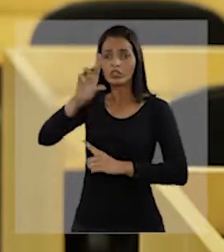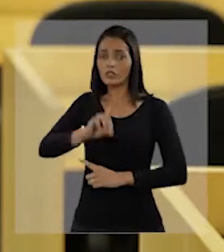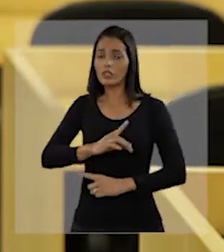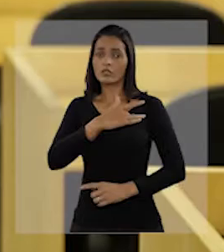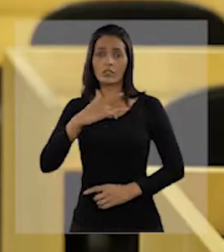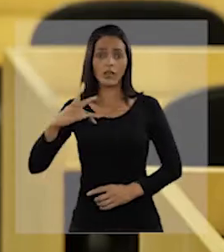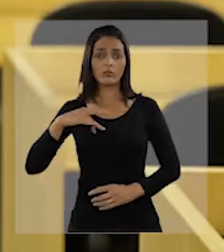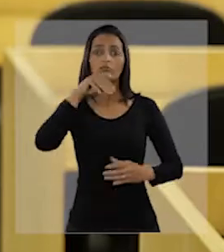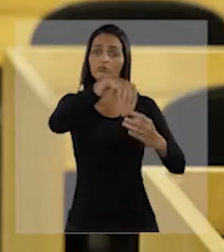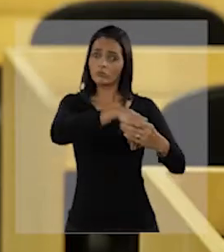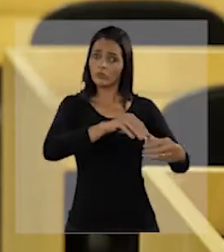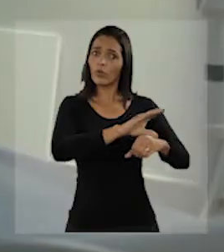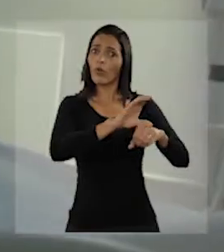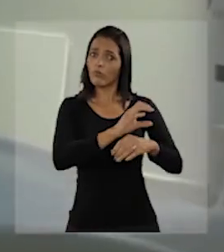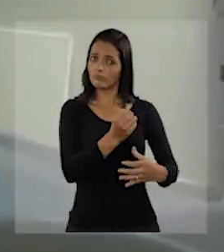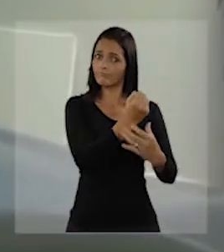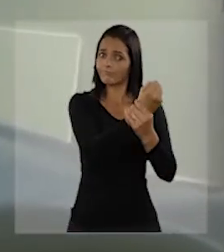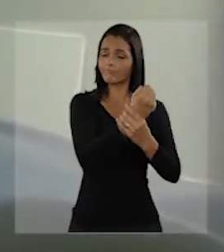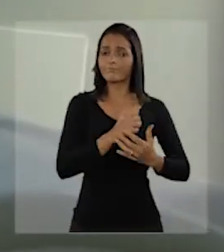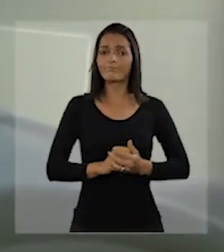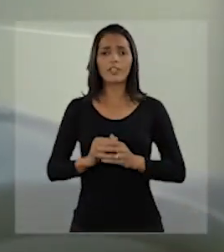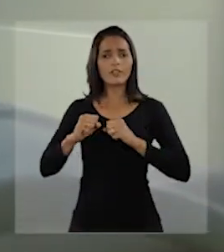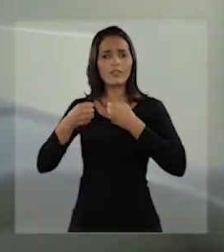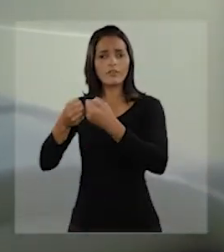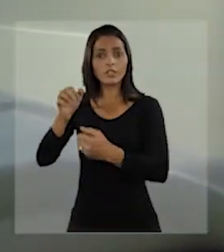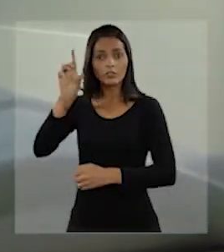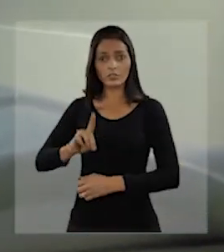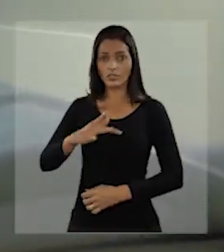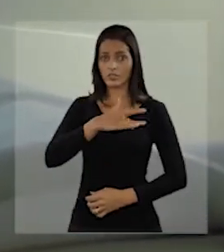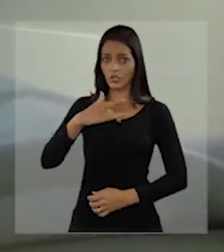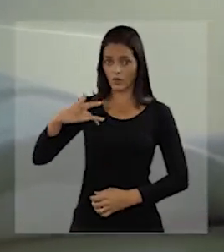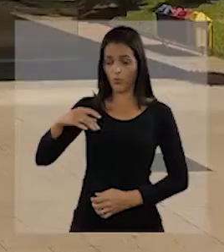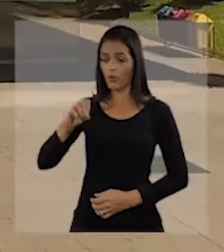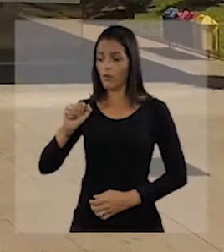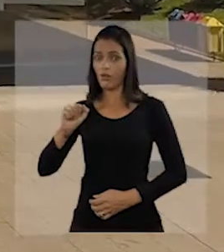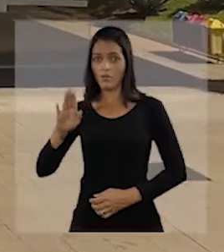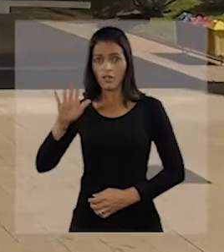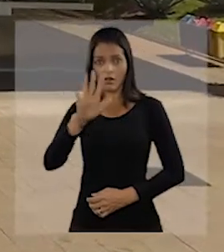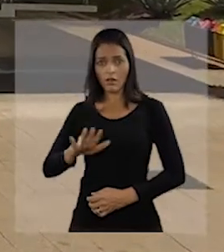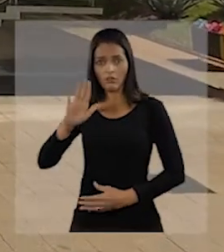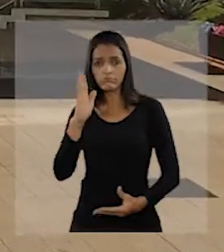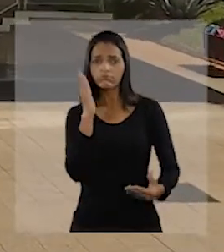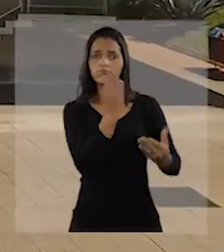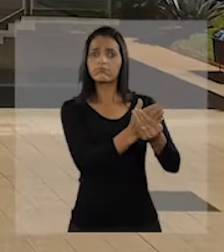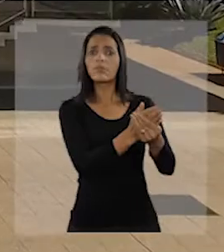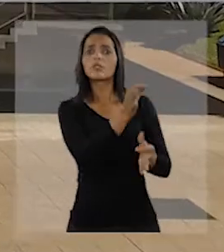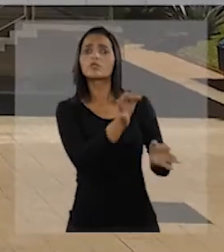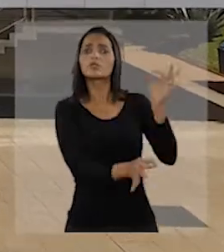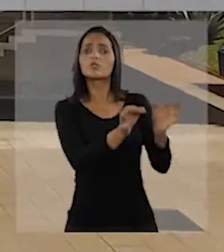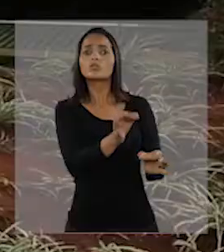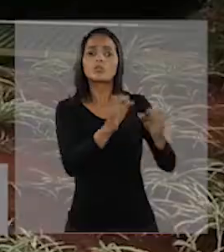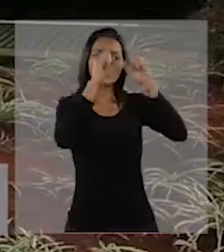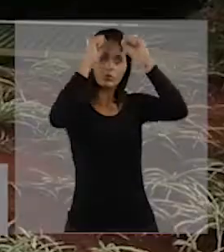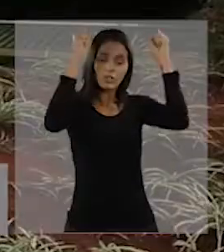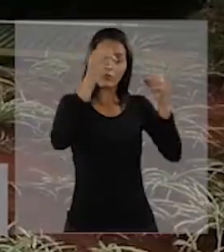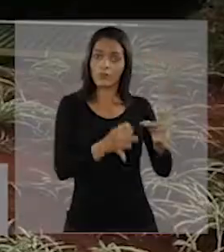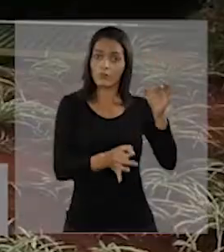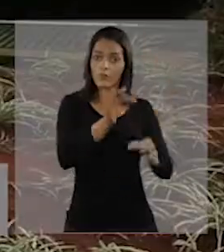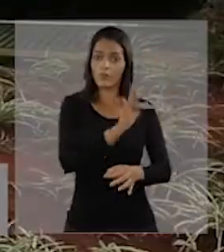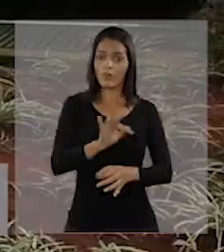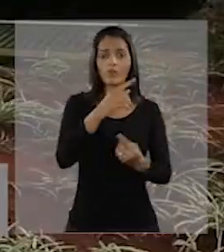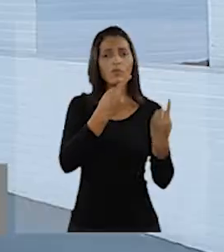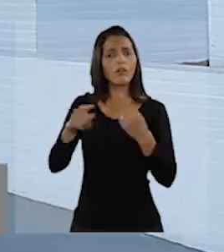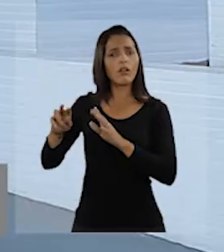assegurado constitucionalmente. Em defesa do direito à saúde, a OAB Nacional ingressou com uma ação no Supremo